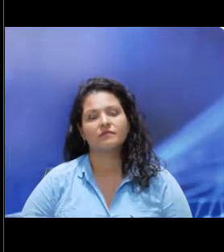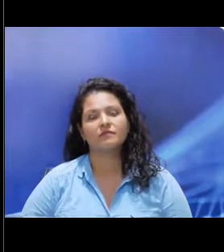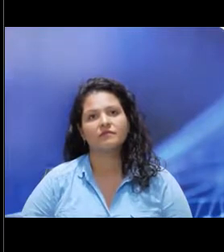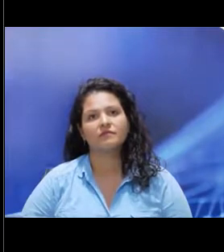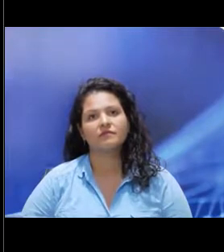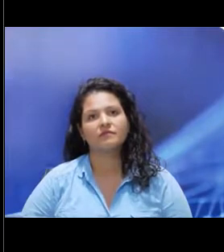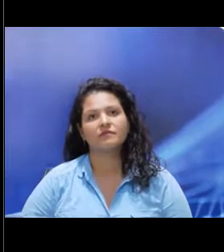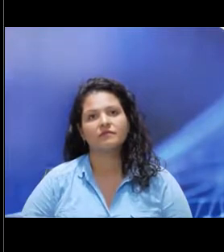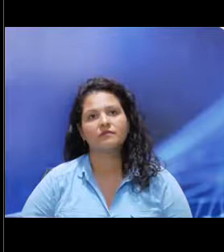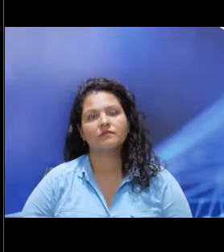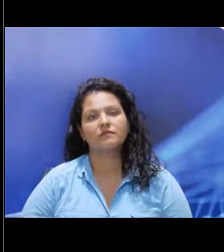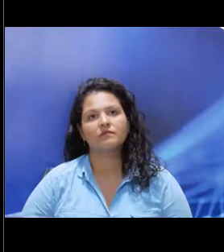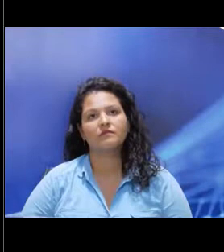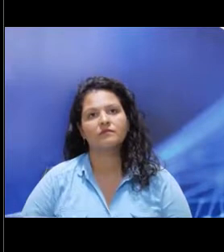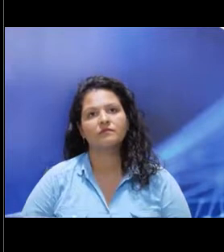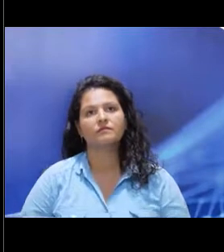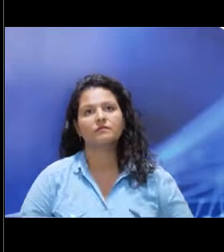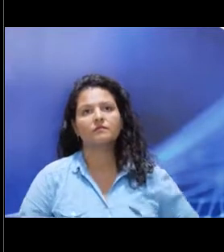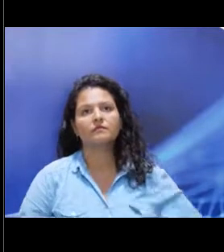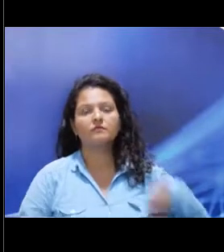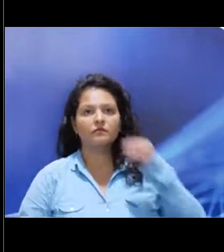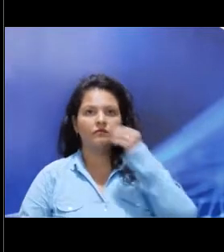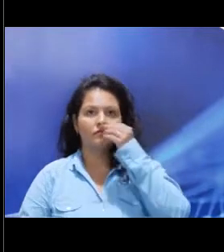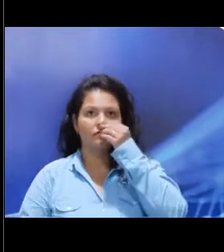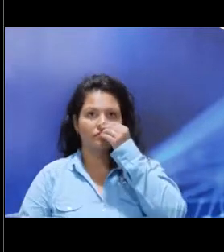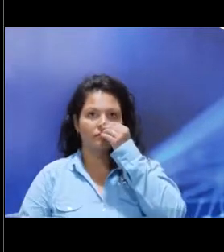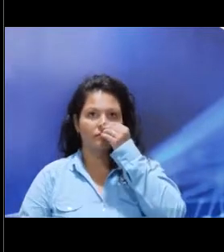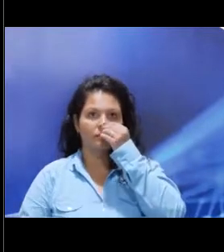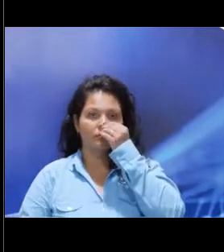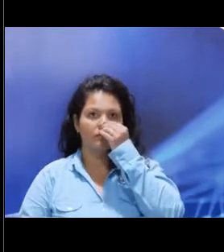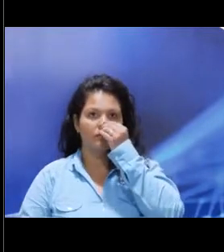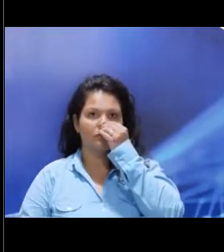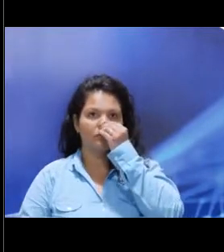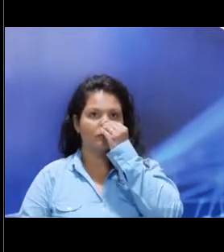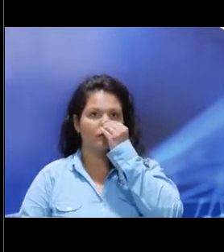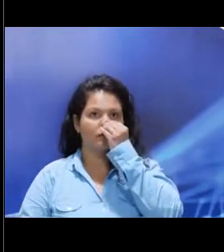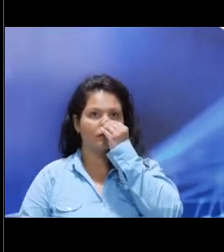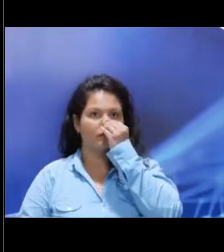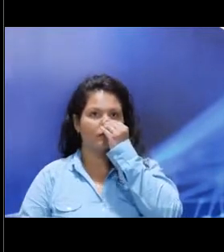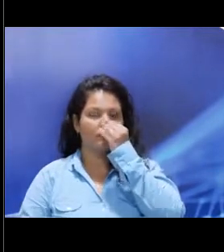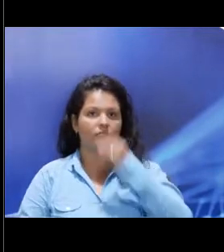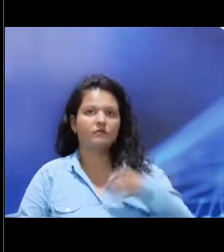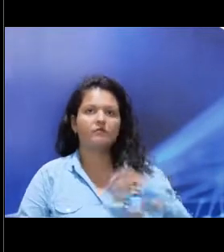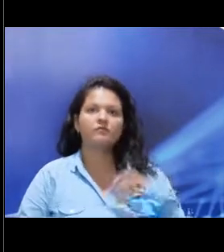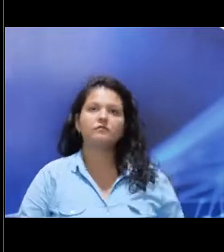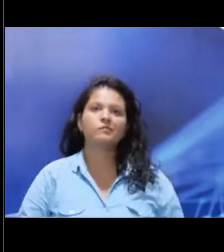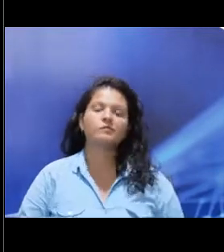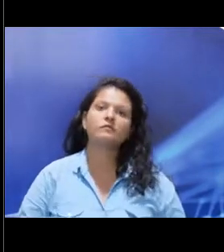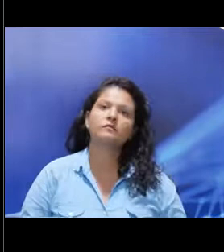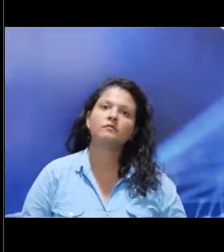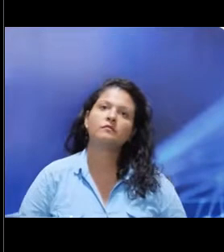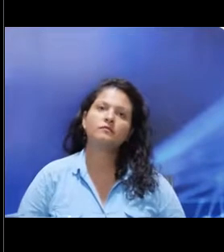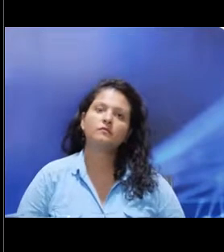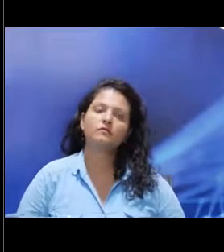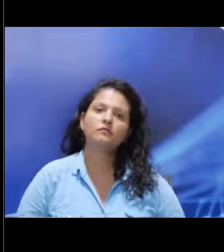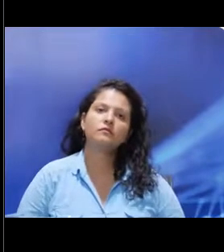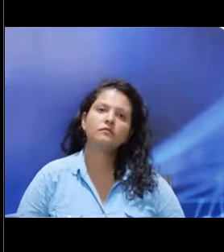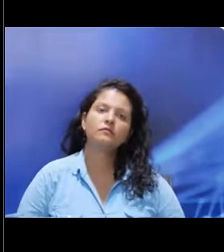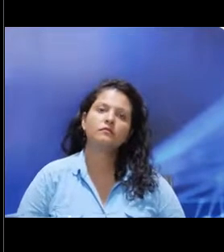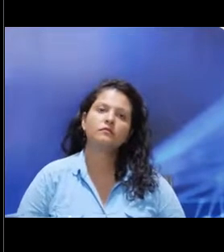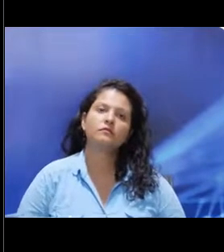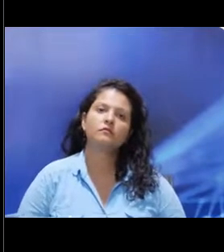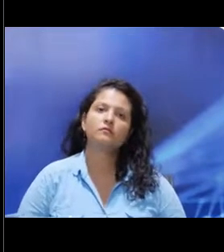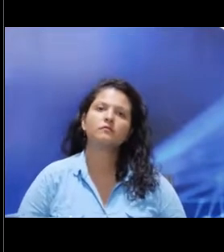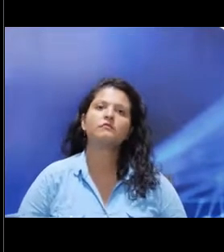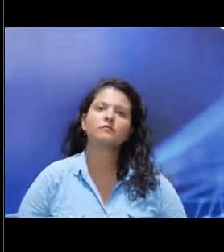eu falei que é importante a gente começar a ter esses dados? Porque, ó, vamos pegar esse exemplo aqui, ó. Nós temos uma silagem aqui, peguei